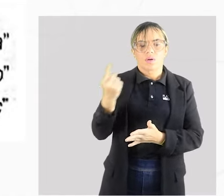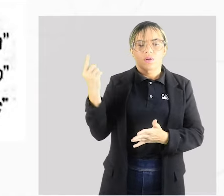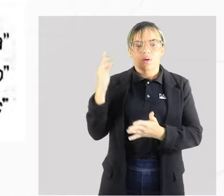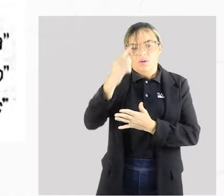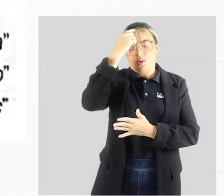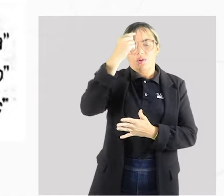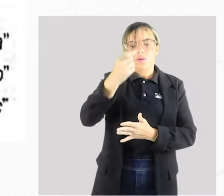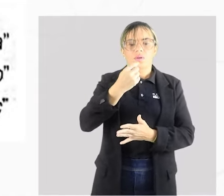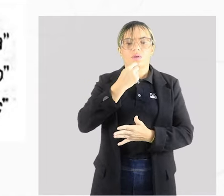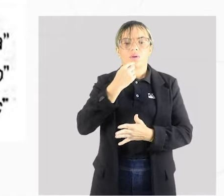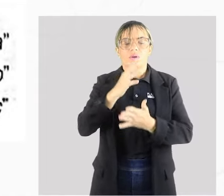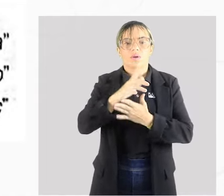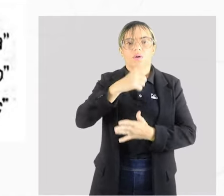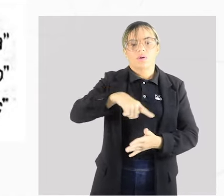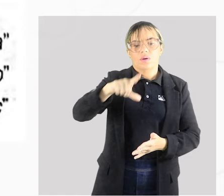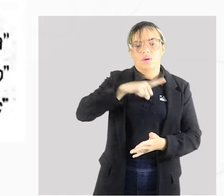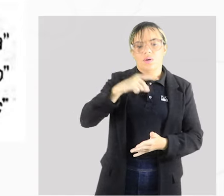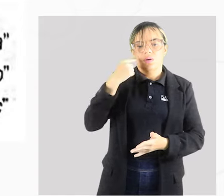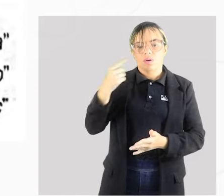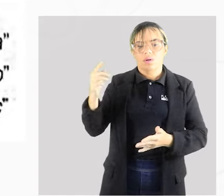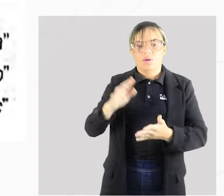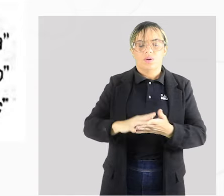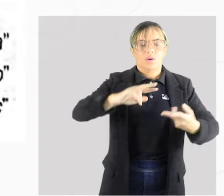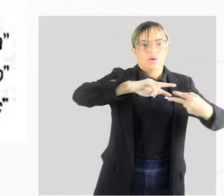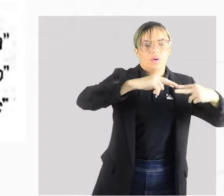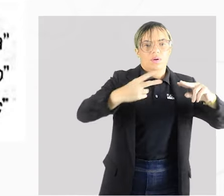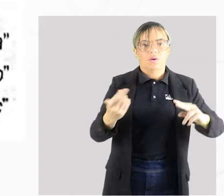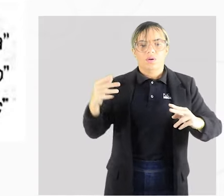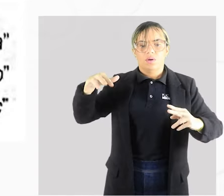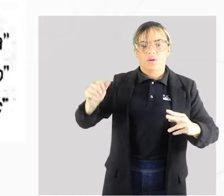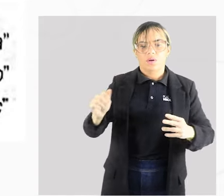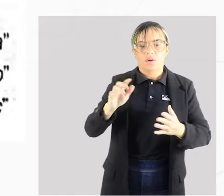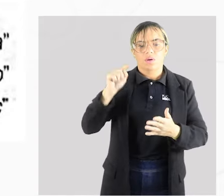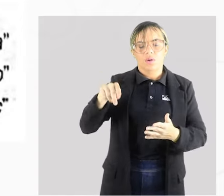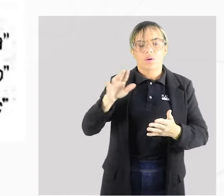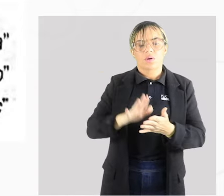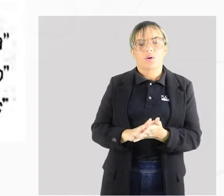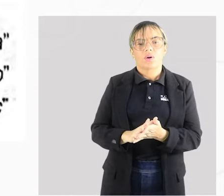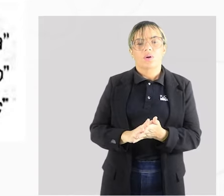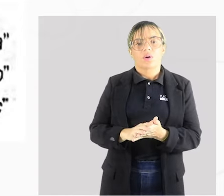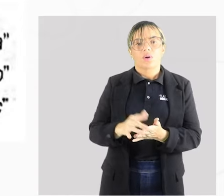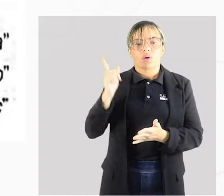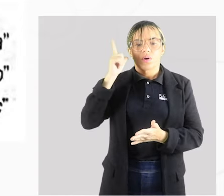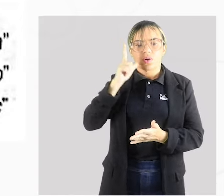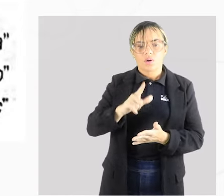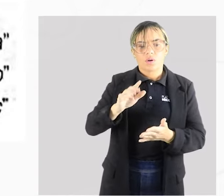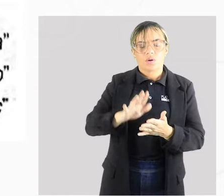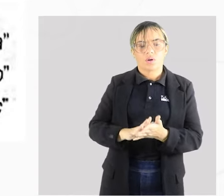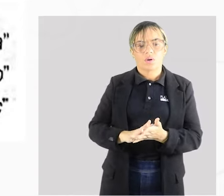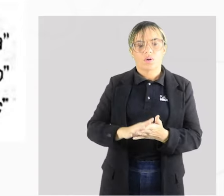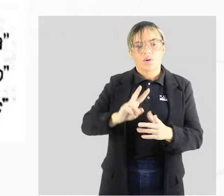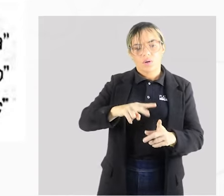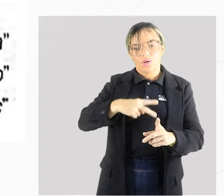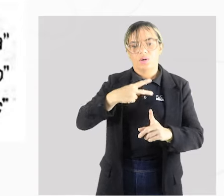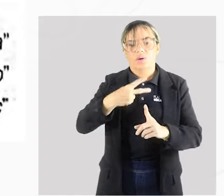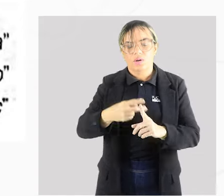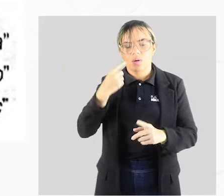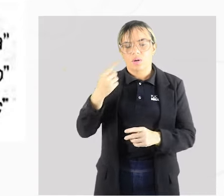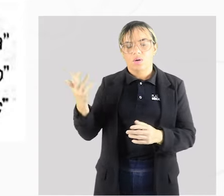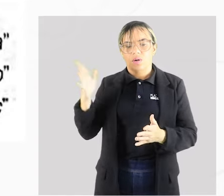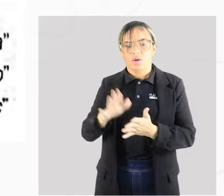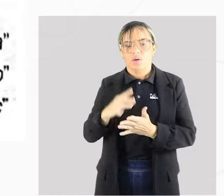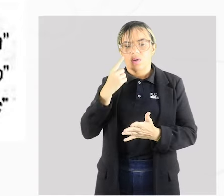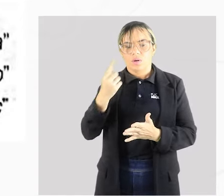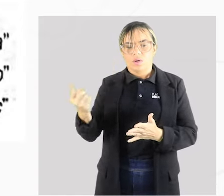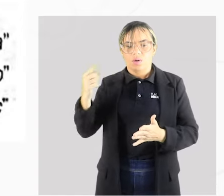imagem que a gente tem ó o DNA que consegue se replicar né por isso que a gente tem aí essa setinha do DNA